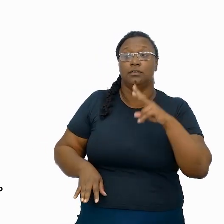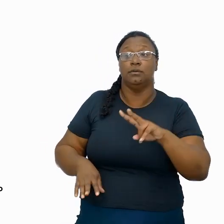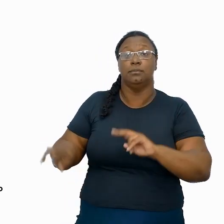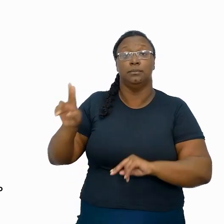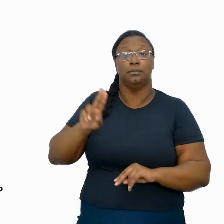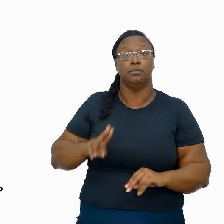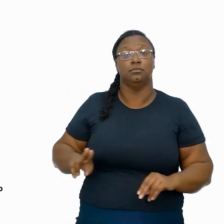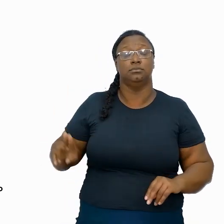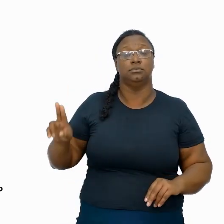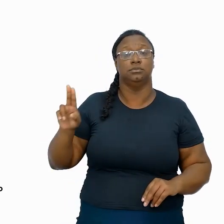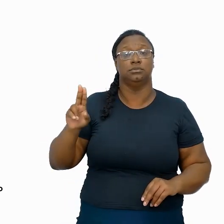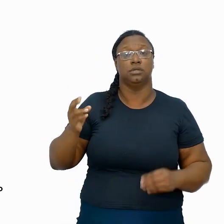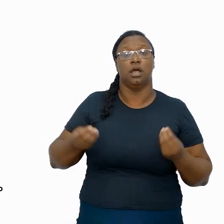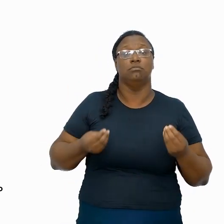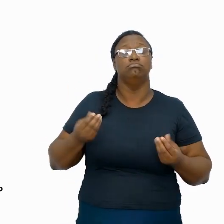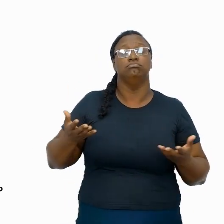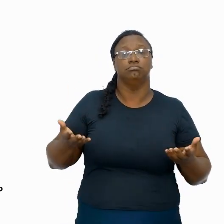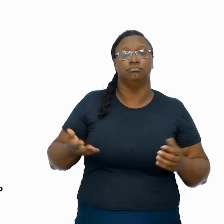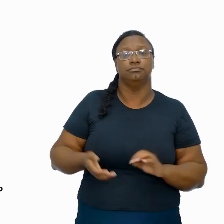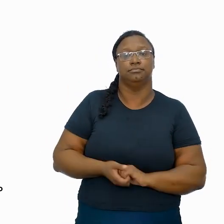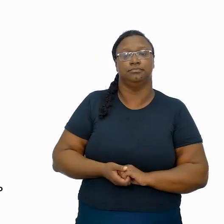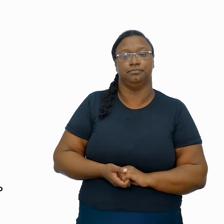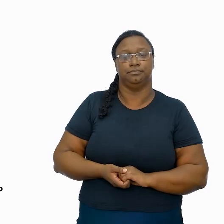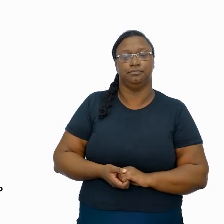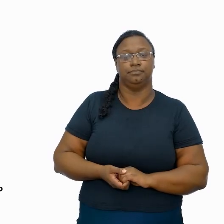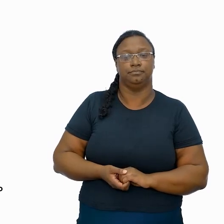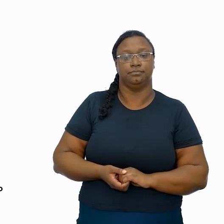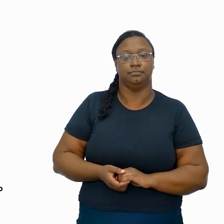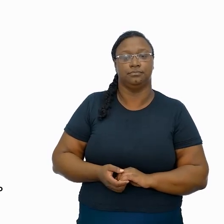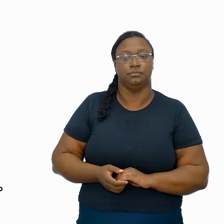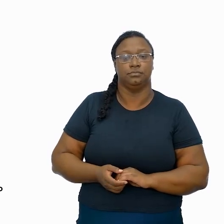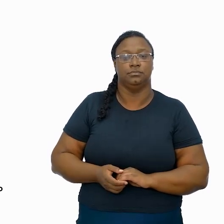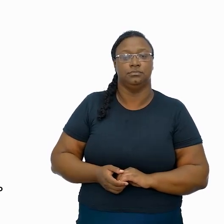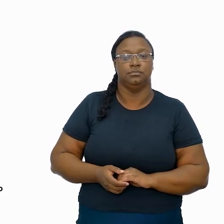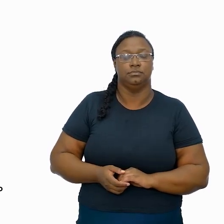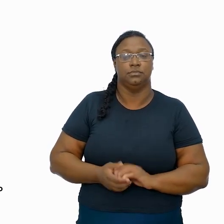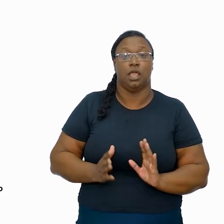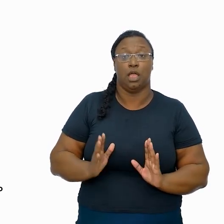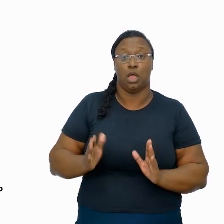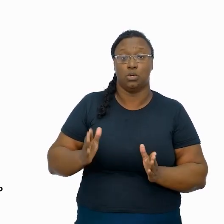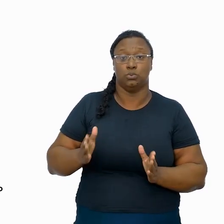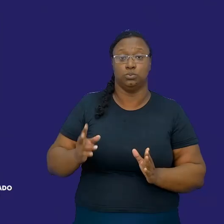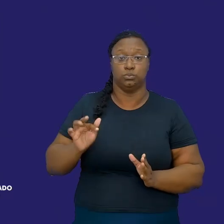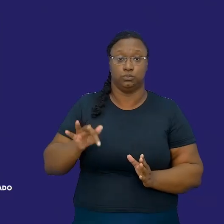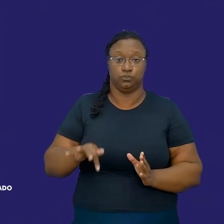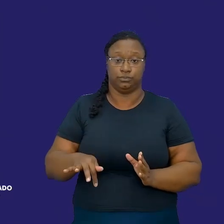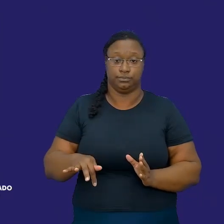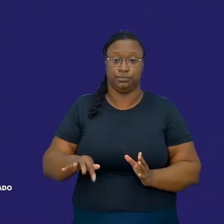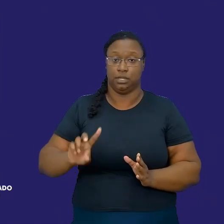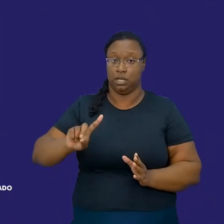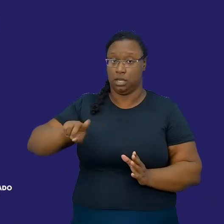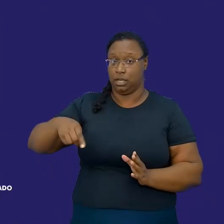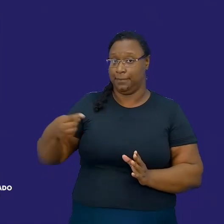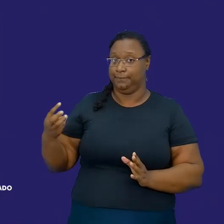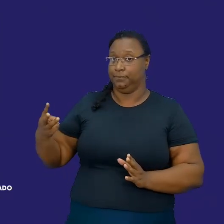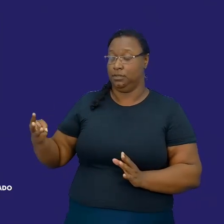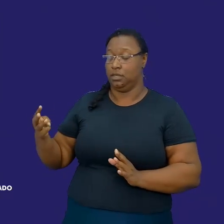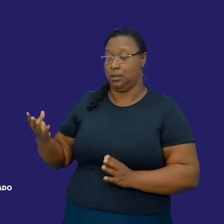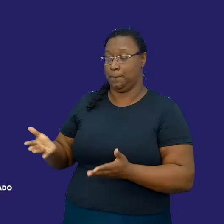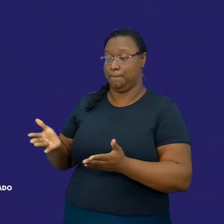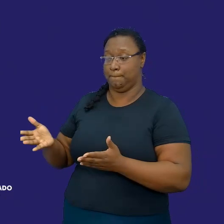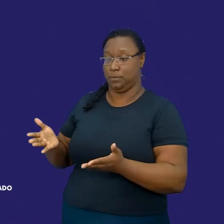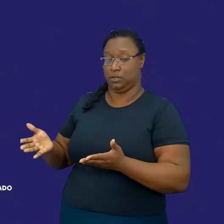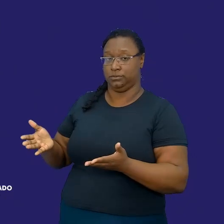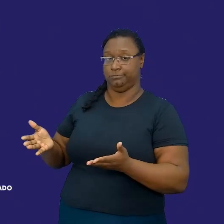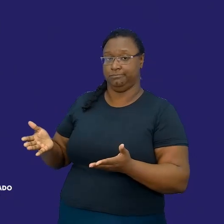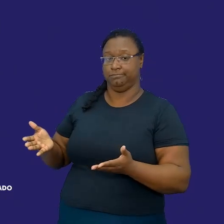utilizar de alguma forma lá. A gente finaliza aqui o segundo momento, vamos para o terceiro momento, então, que são as sugestões,